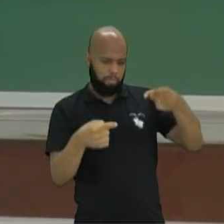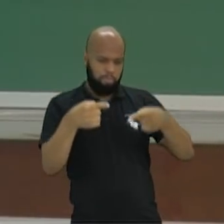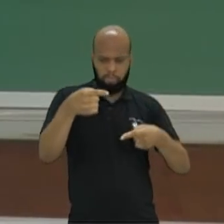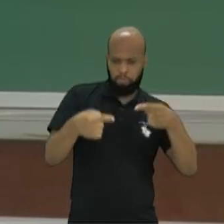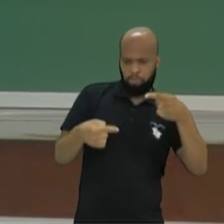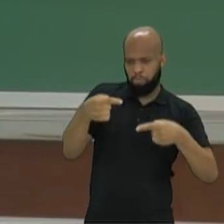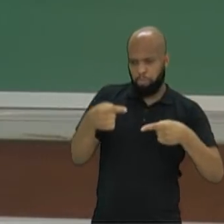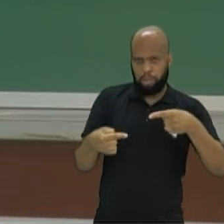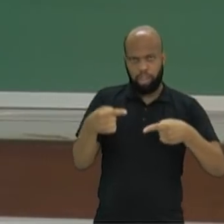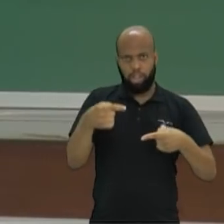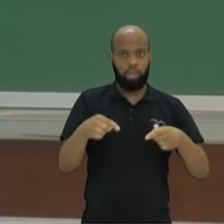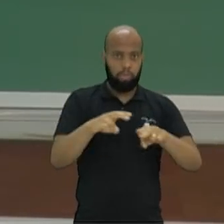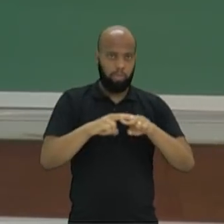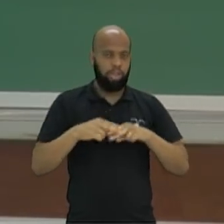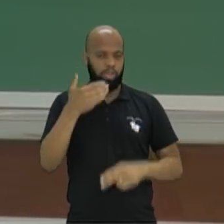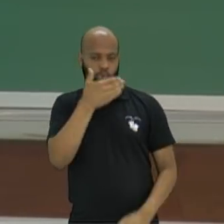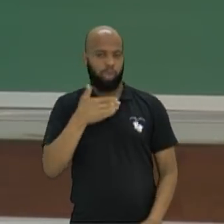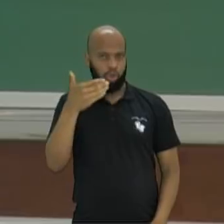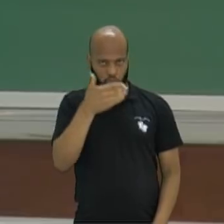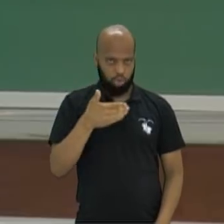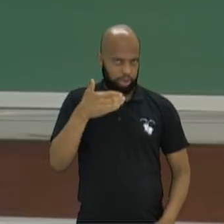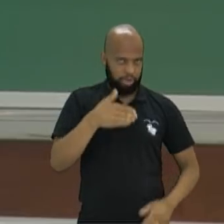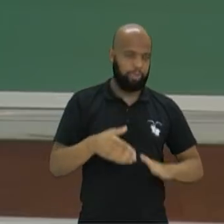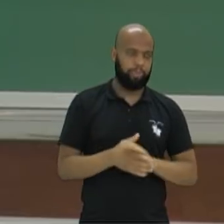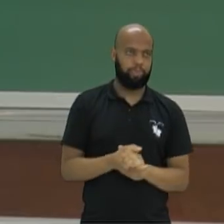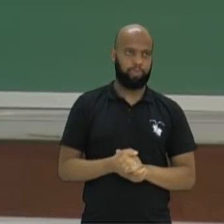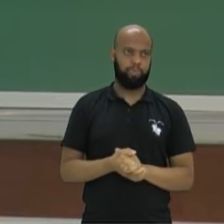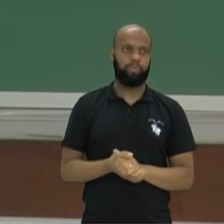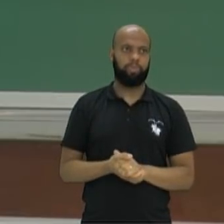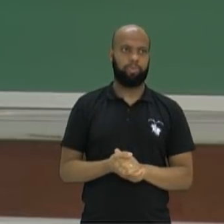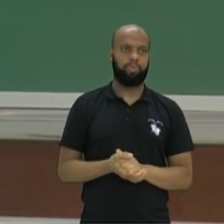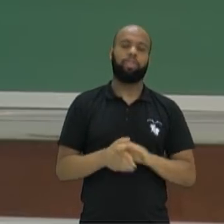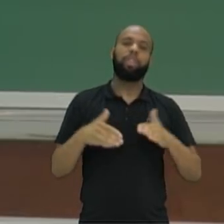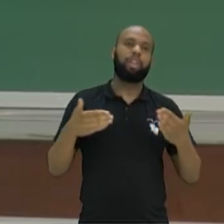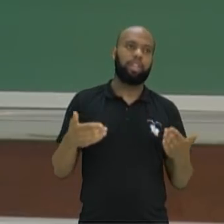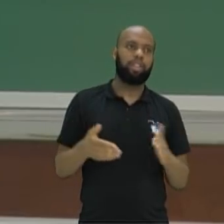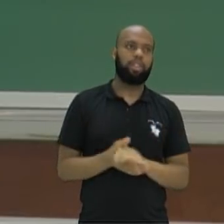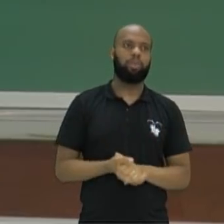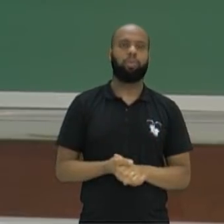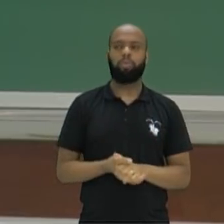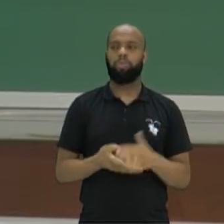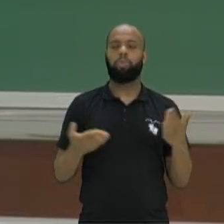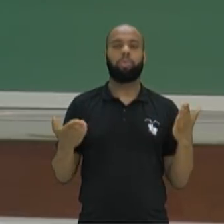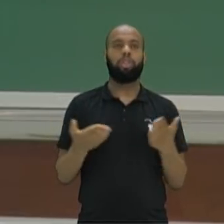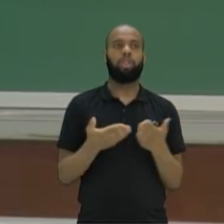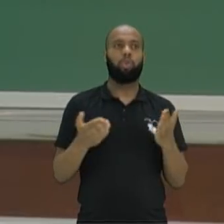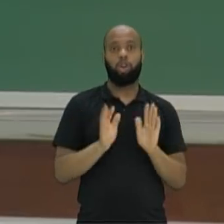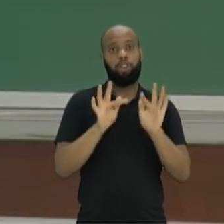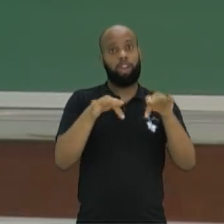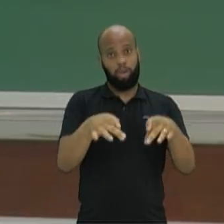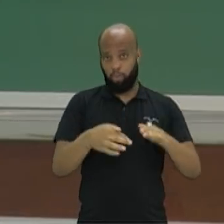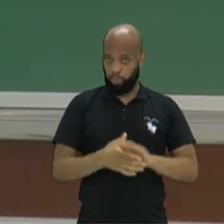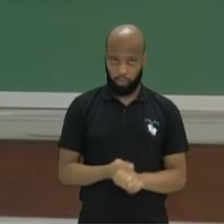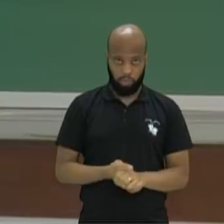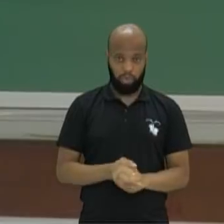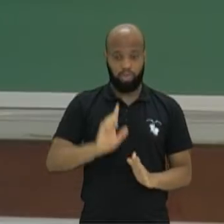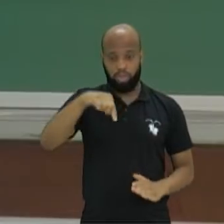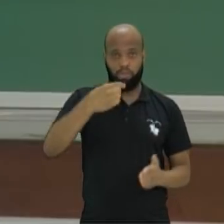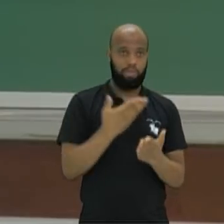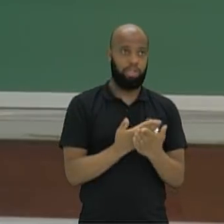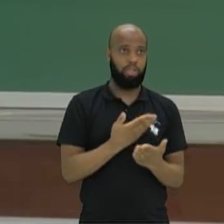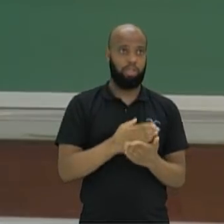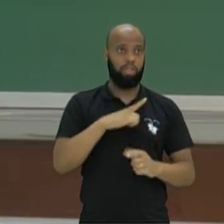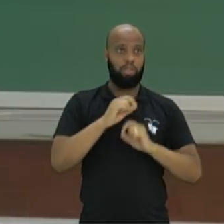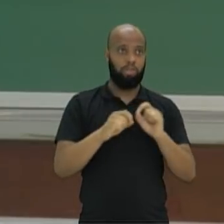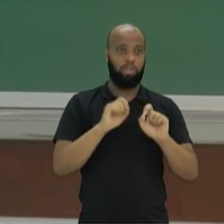do açúcar aqui no Brasil pós-presença holandesa. E aí que nós fechamos. Para a próxima aula, vocês vão ter os agentes